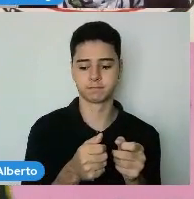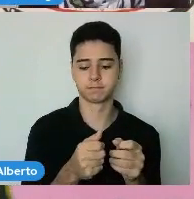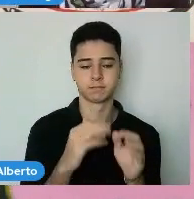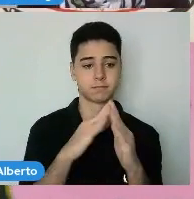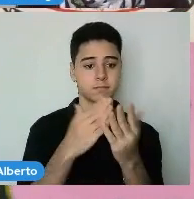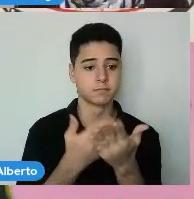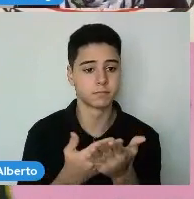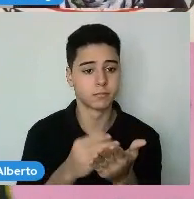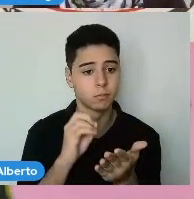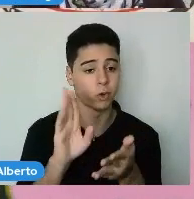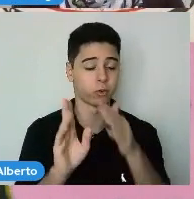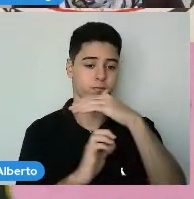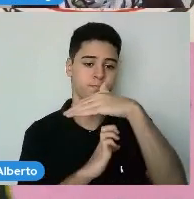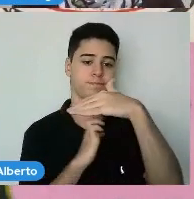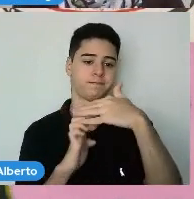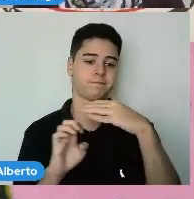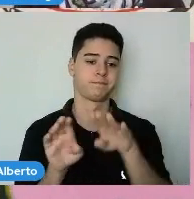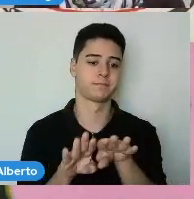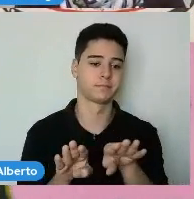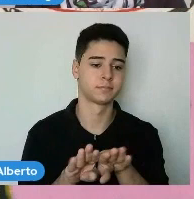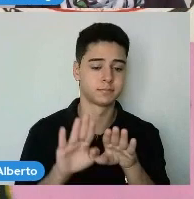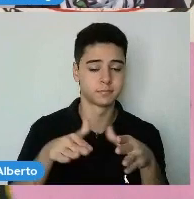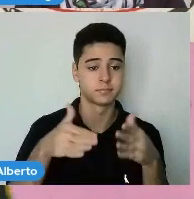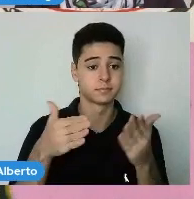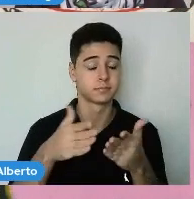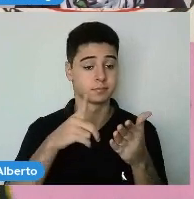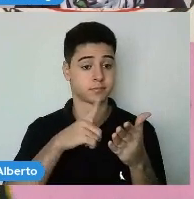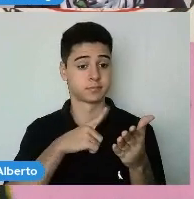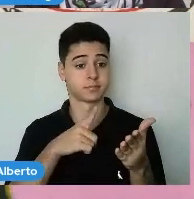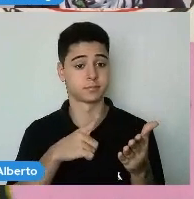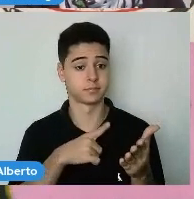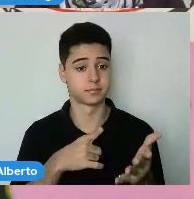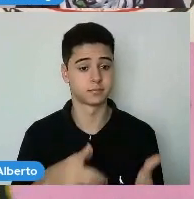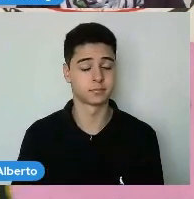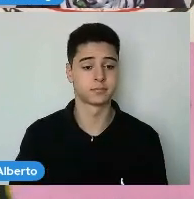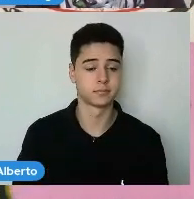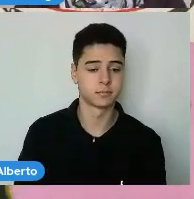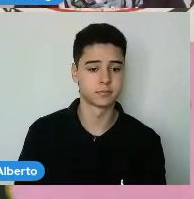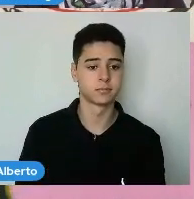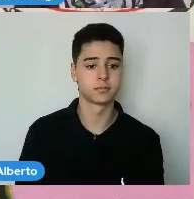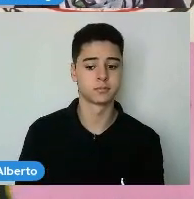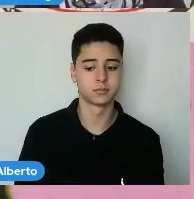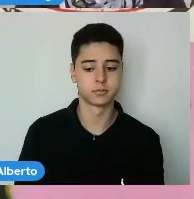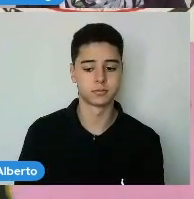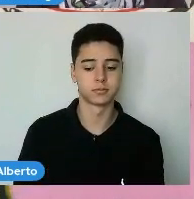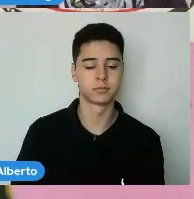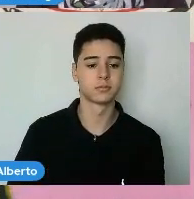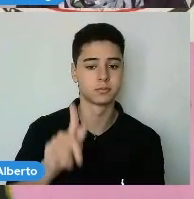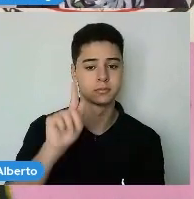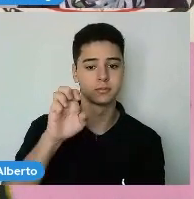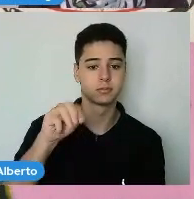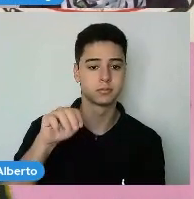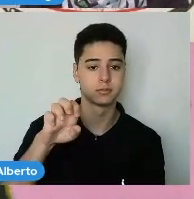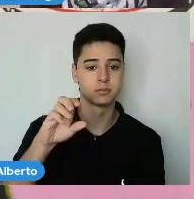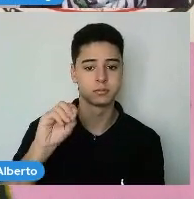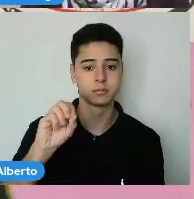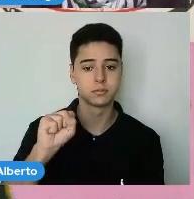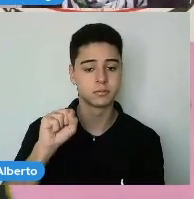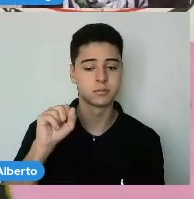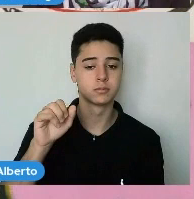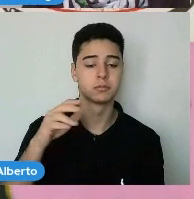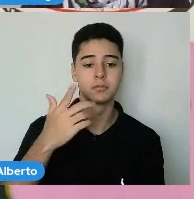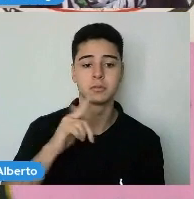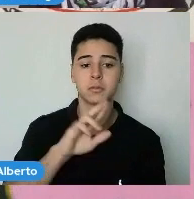ou uma empresa. Aí a gente tem uma obra dos Gêmeos, né? Uma obra sem nome dos Gêmeos, que são